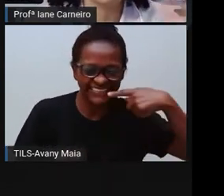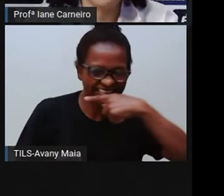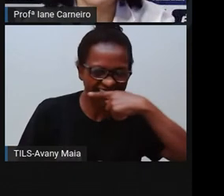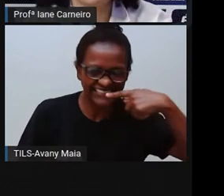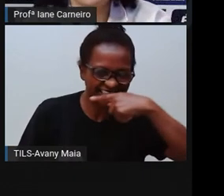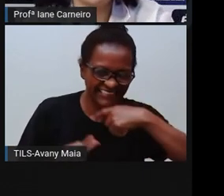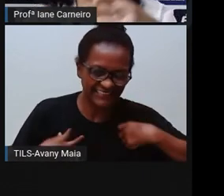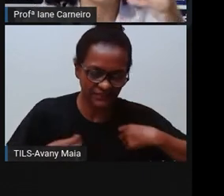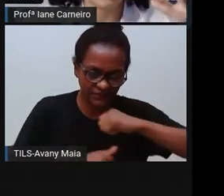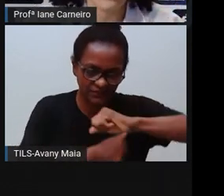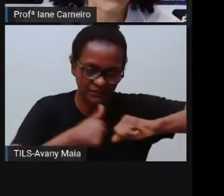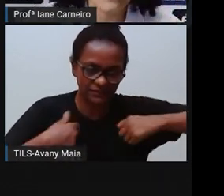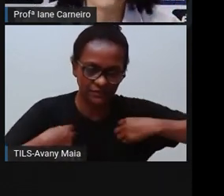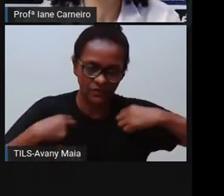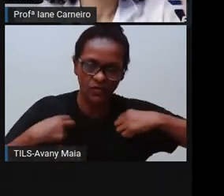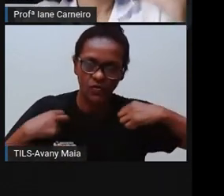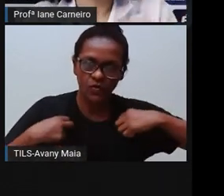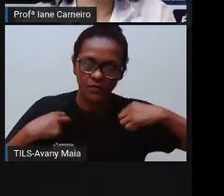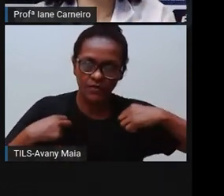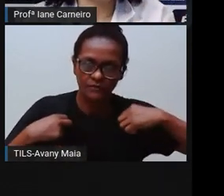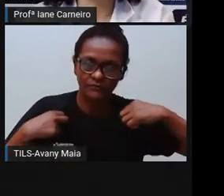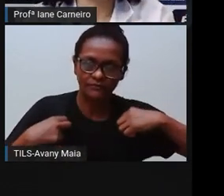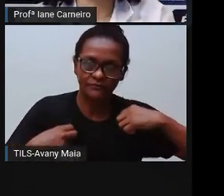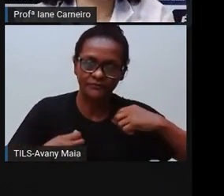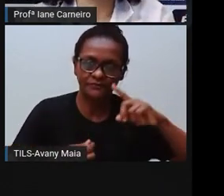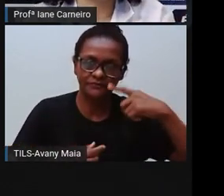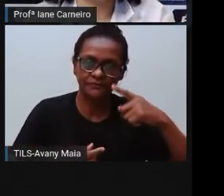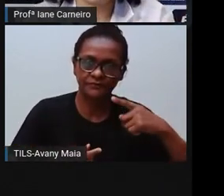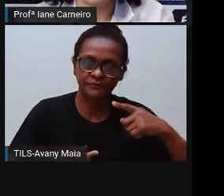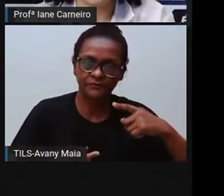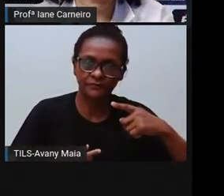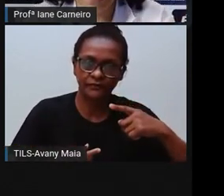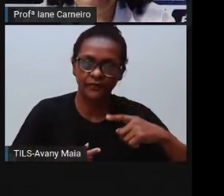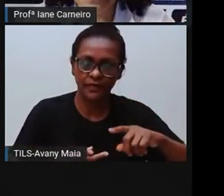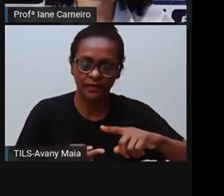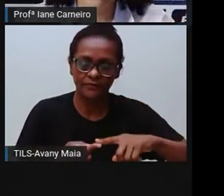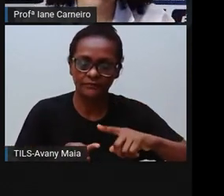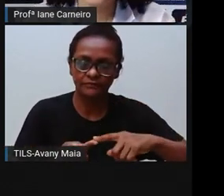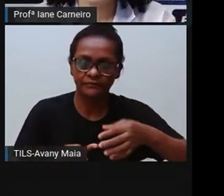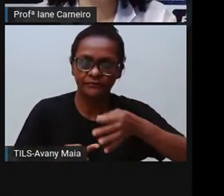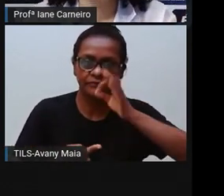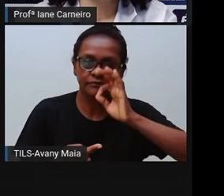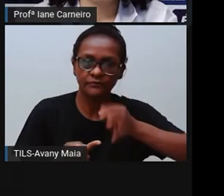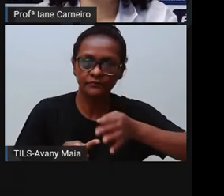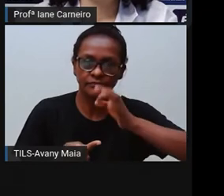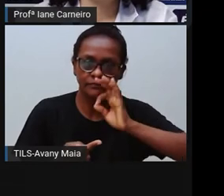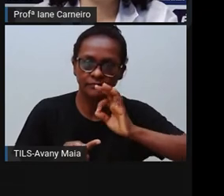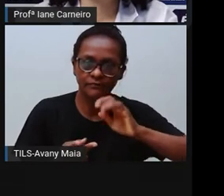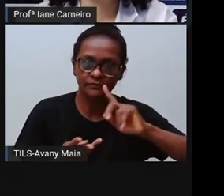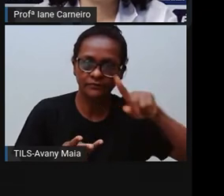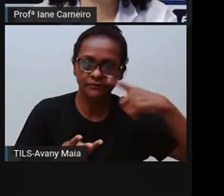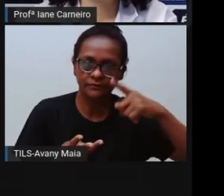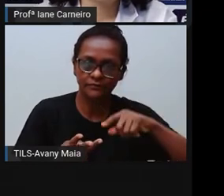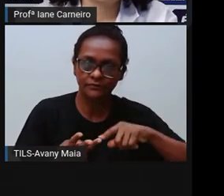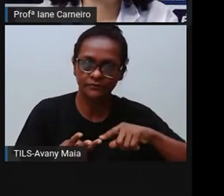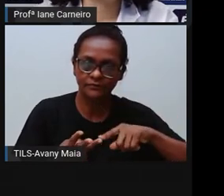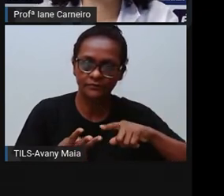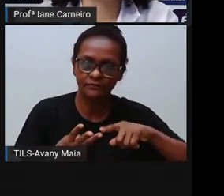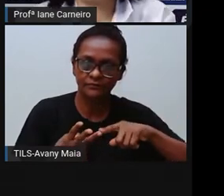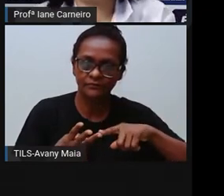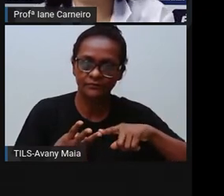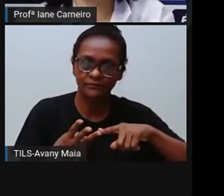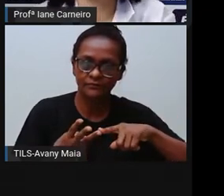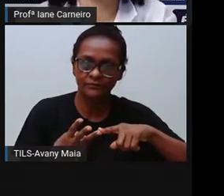pijama, tirou o pijama, botou uma roupa e vai tomar seu café, né? E aí, depois, você vai fazer o quê? Depois